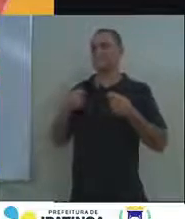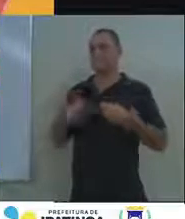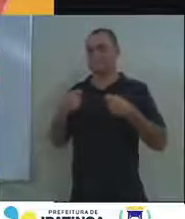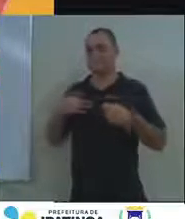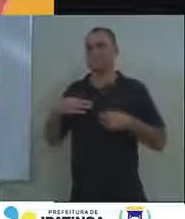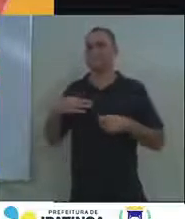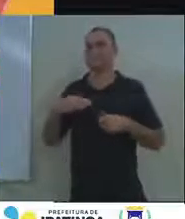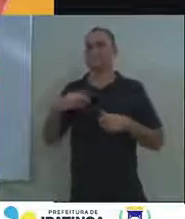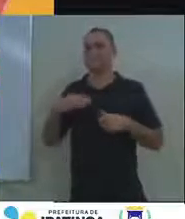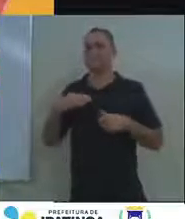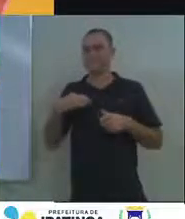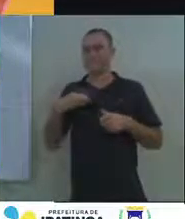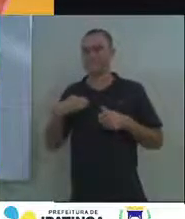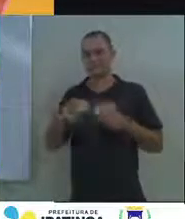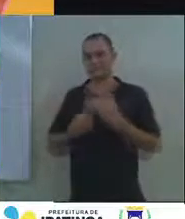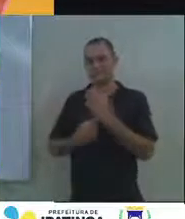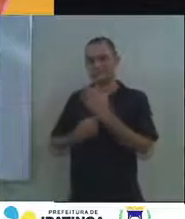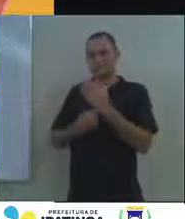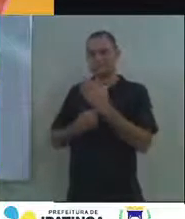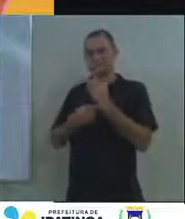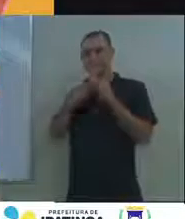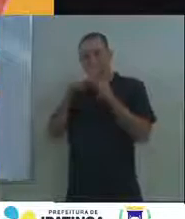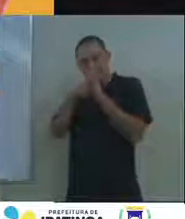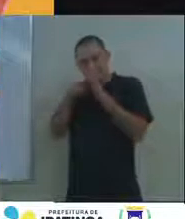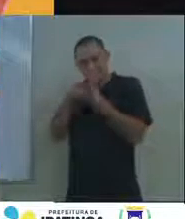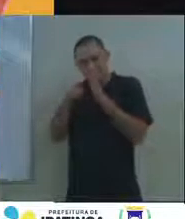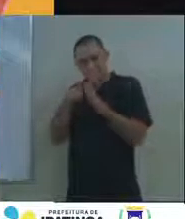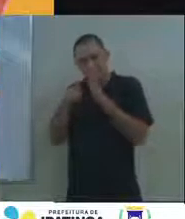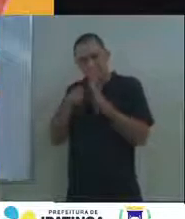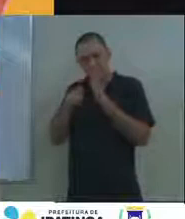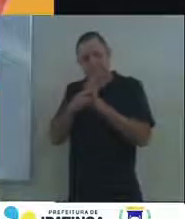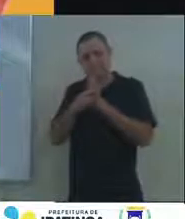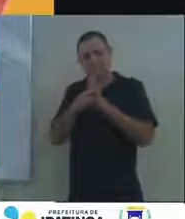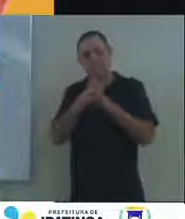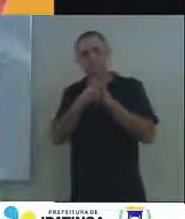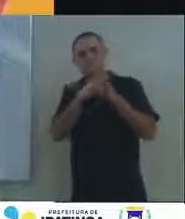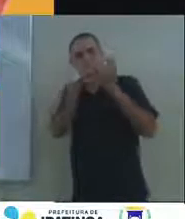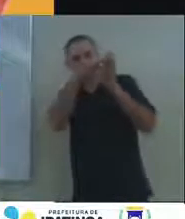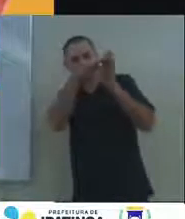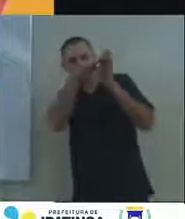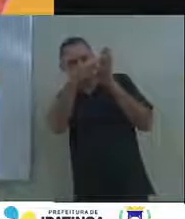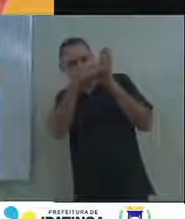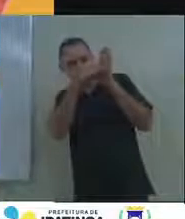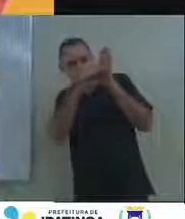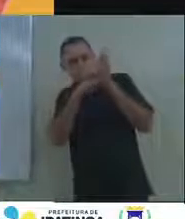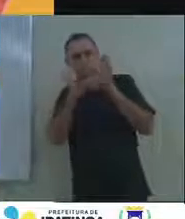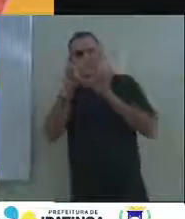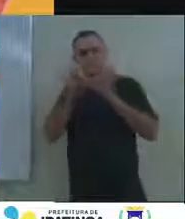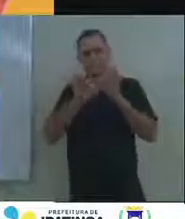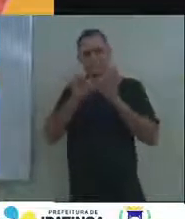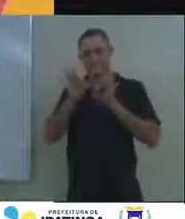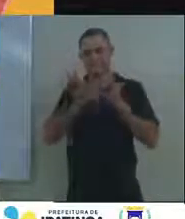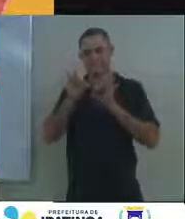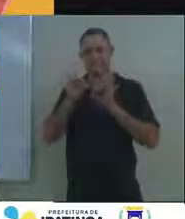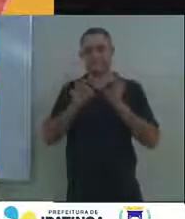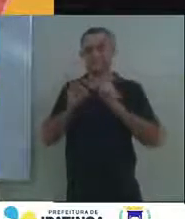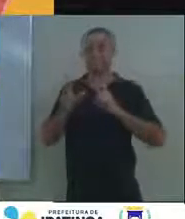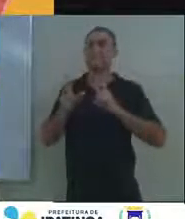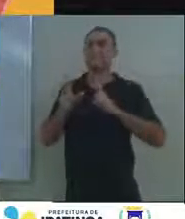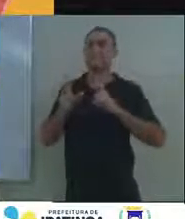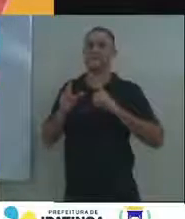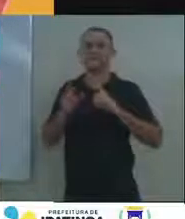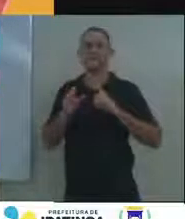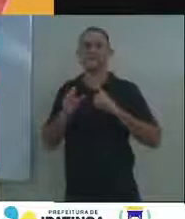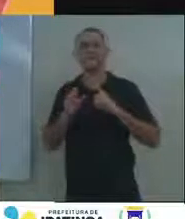né? E para a gente fazer esse programa. São programas... É um programa que ele tem um acompanhamento